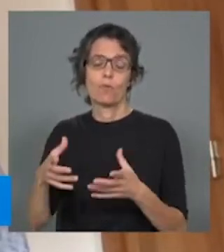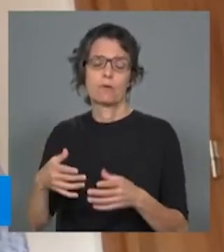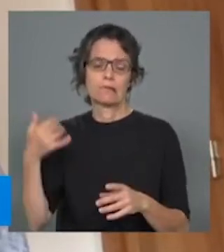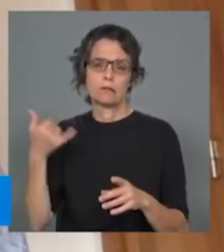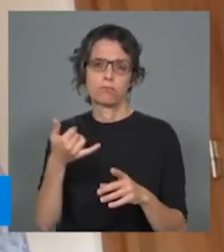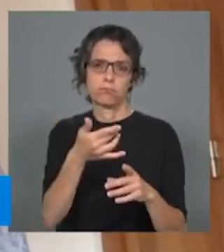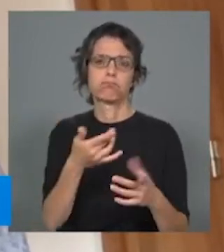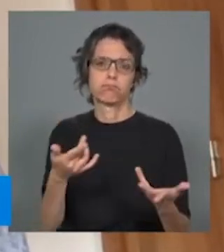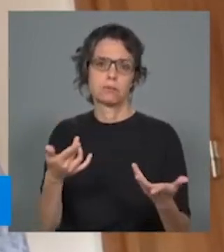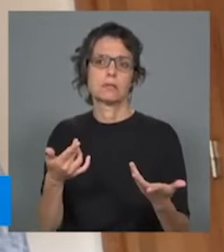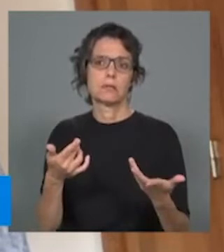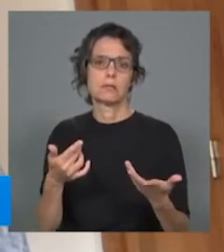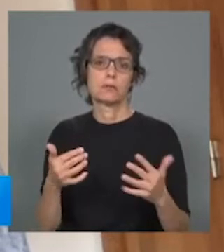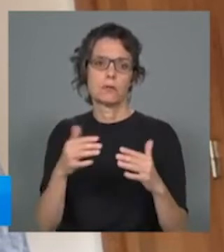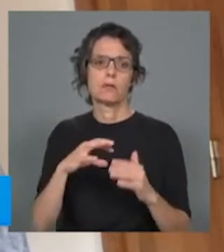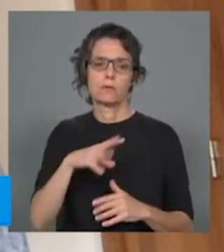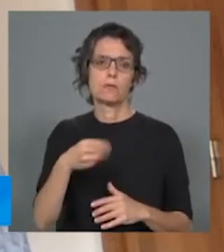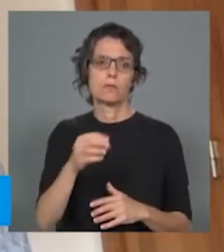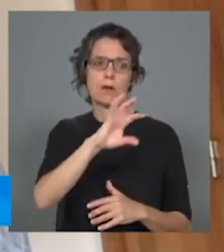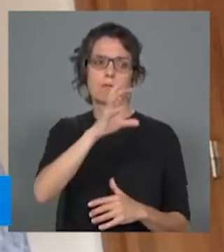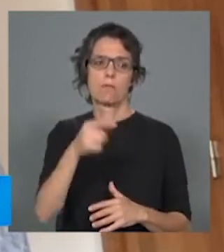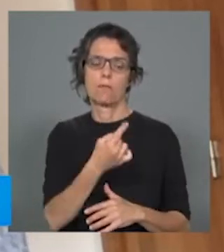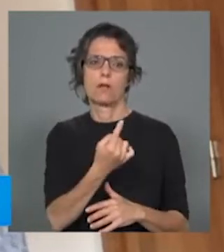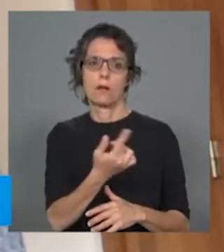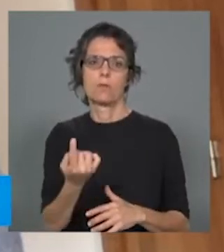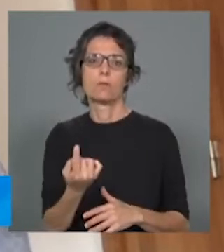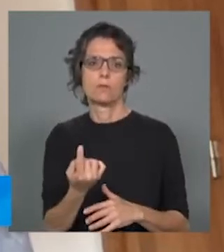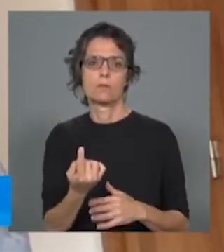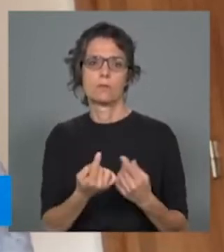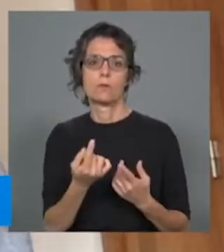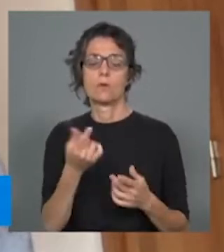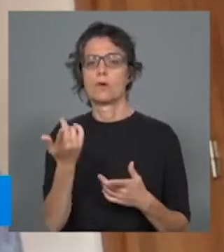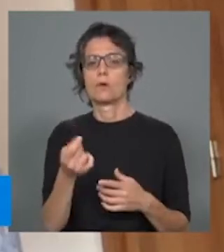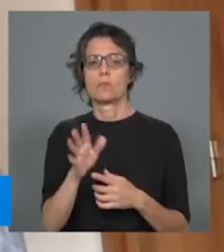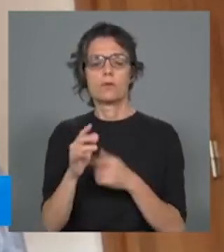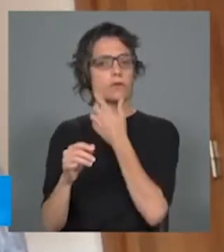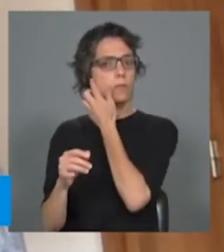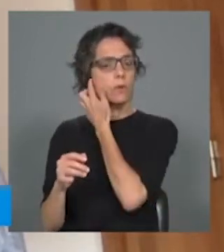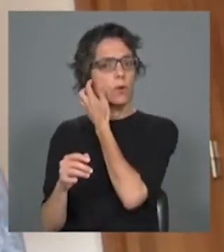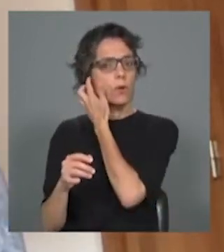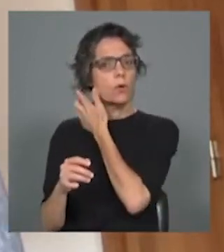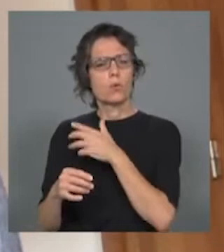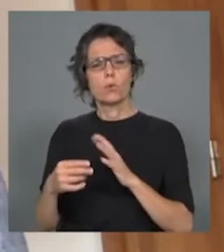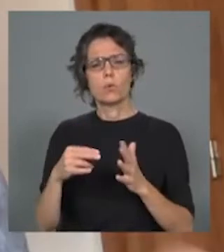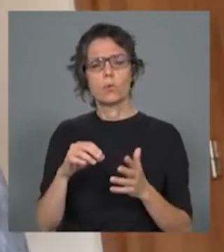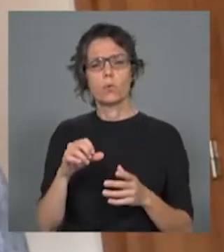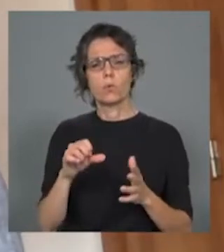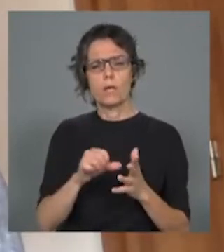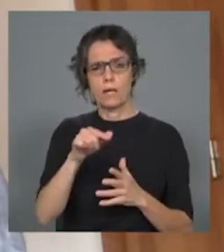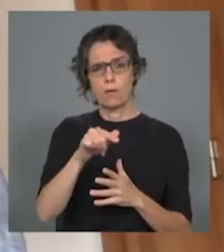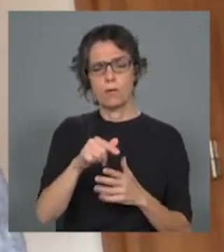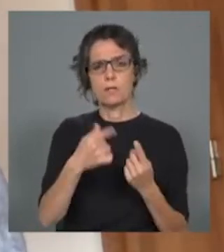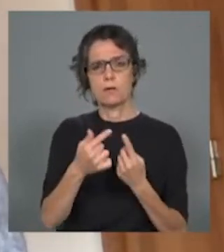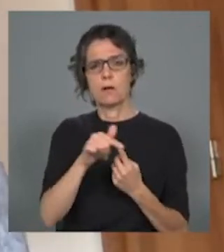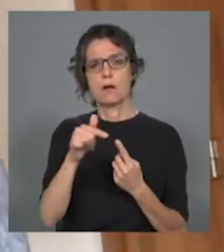vários pontos do planeta. Em alguns países, como no caso do Irão, há políticas sistemáticas de perseguição por parte do